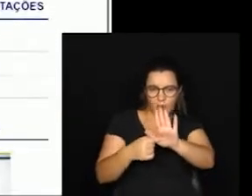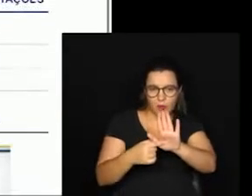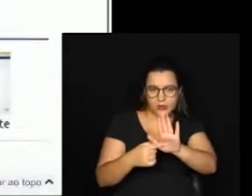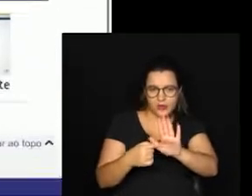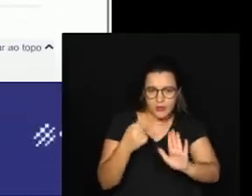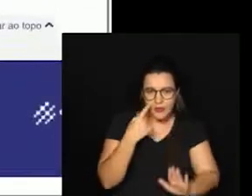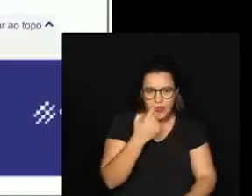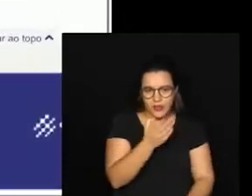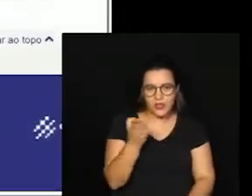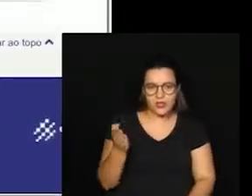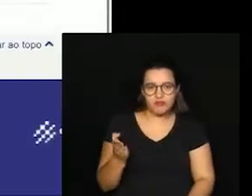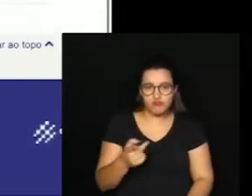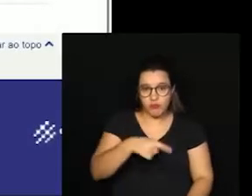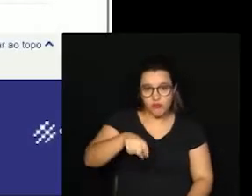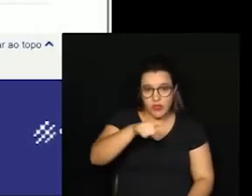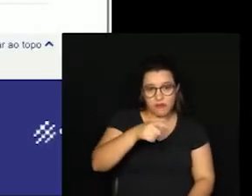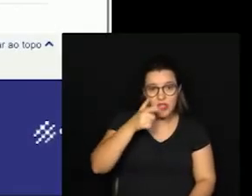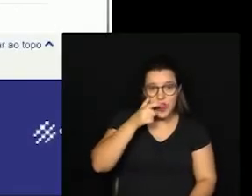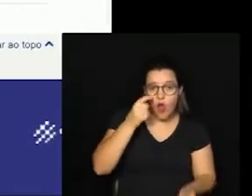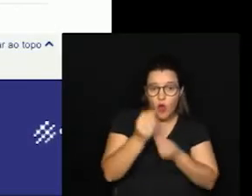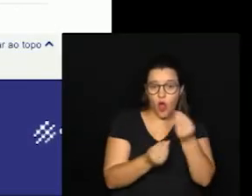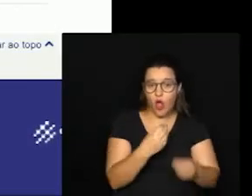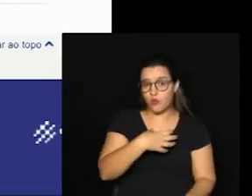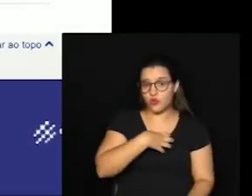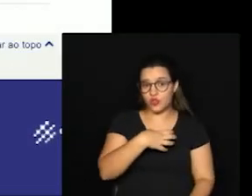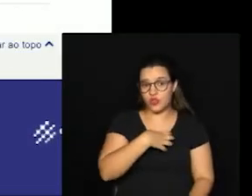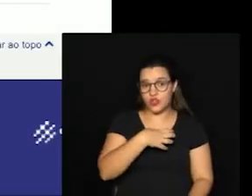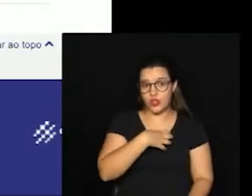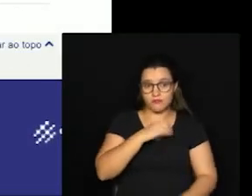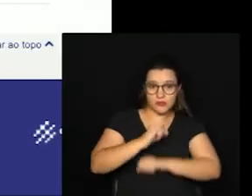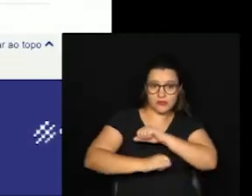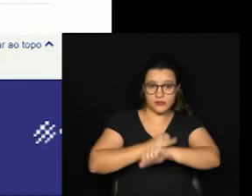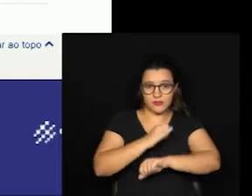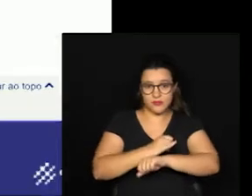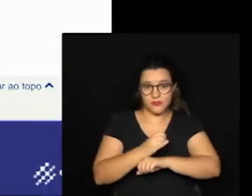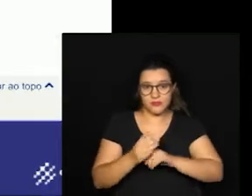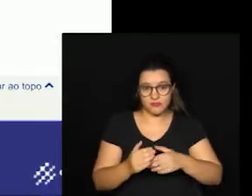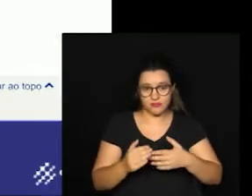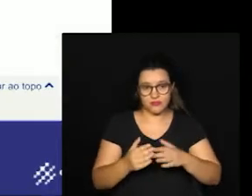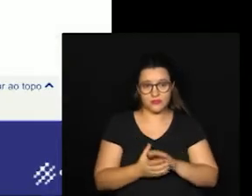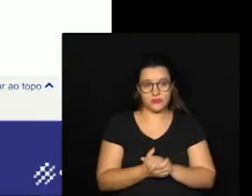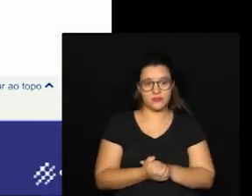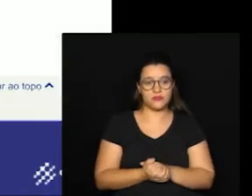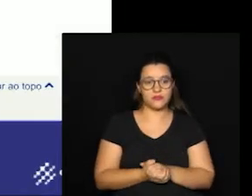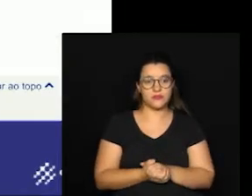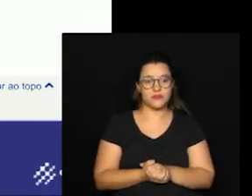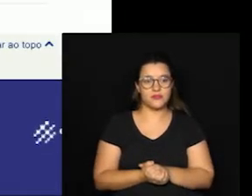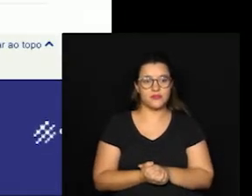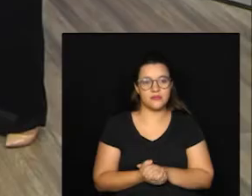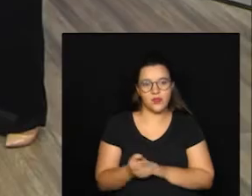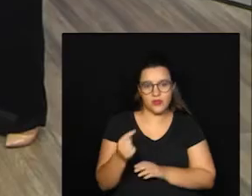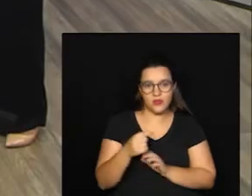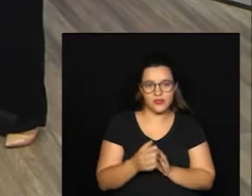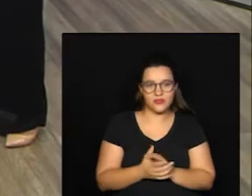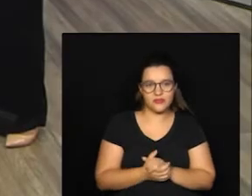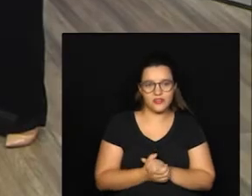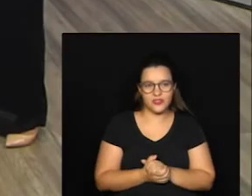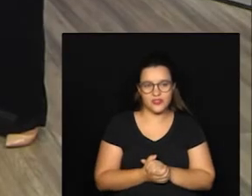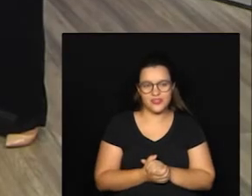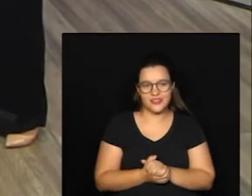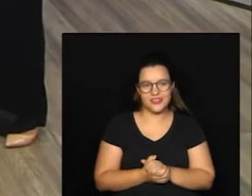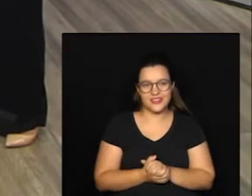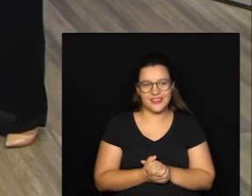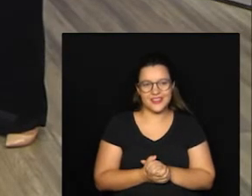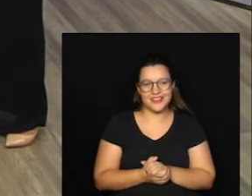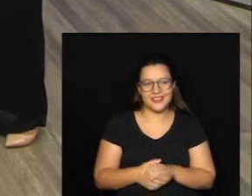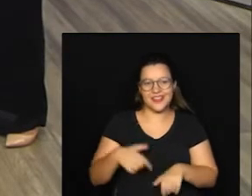gente mostrar ao nosso telespectador. Programas, não agrade, programas. Volta um pouquinho, programas.